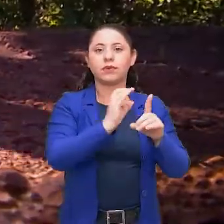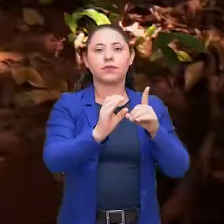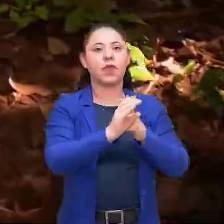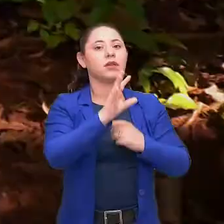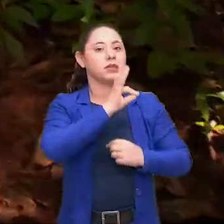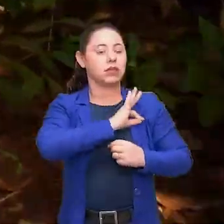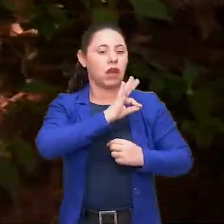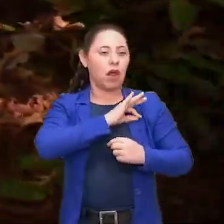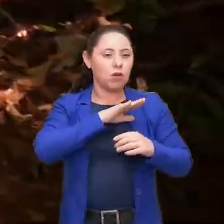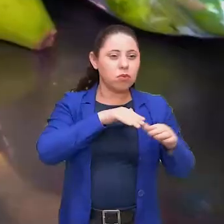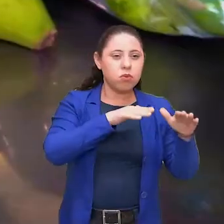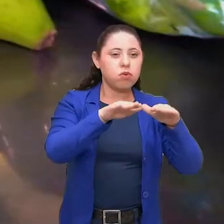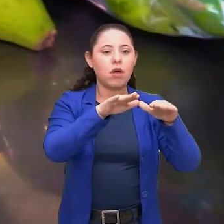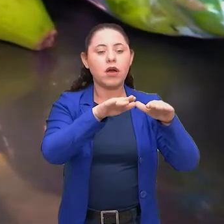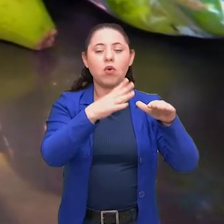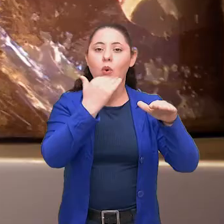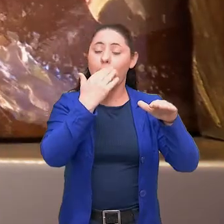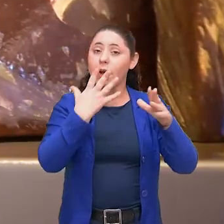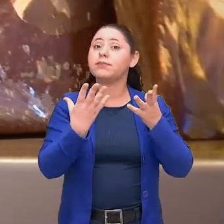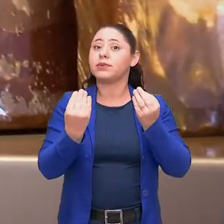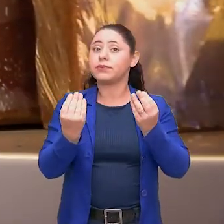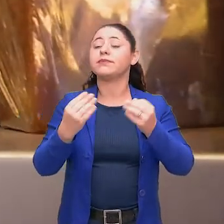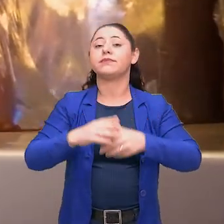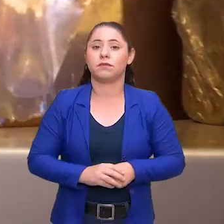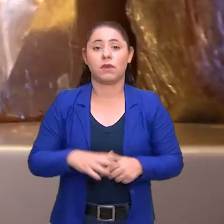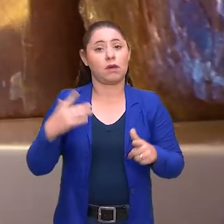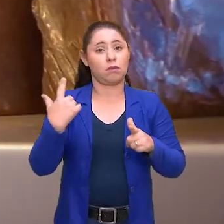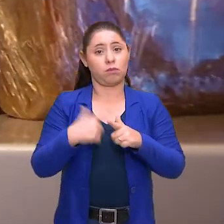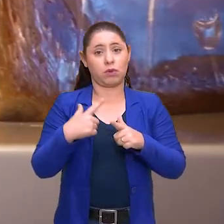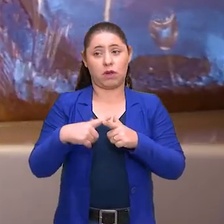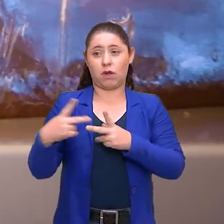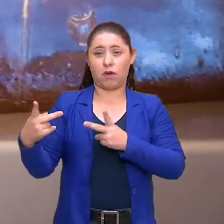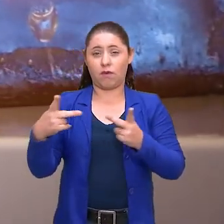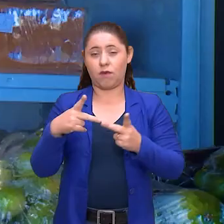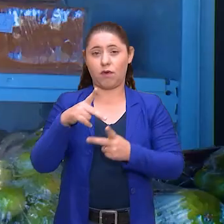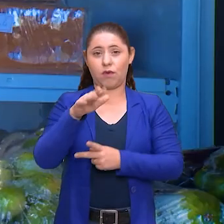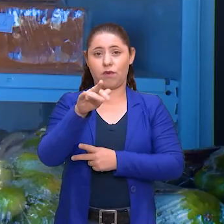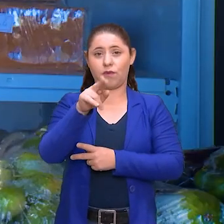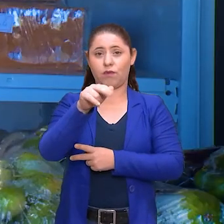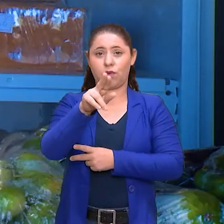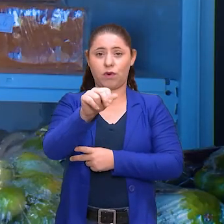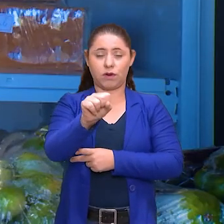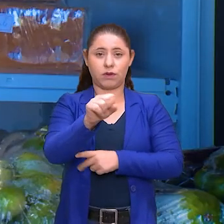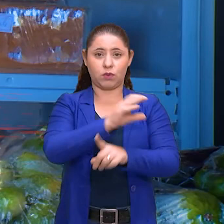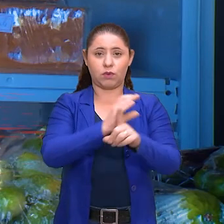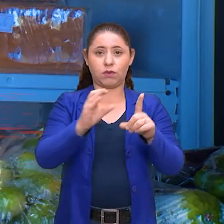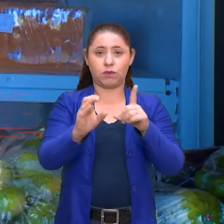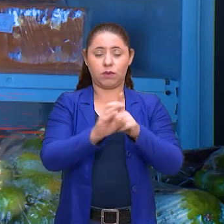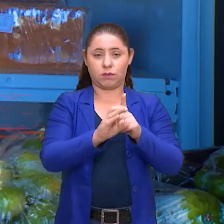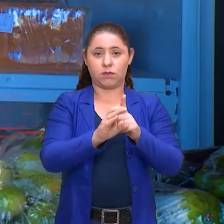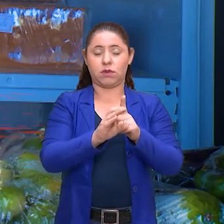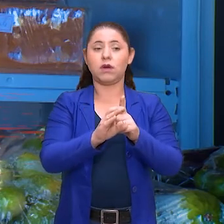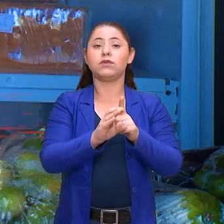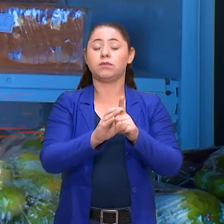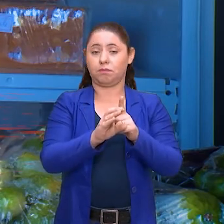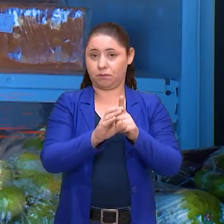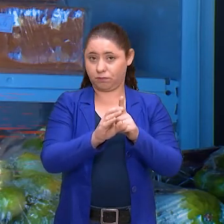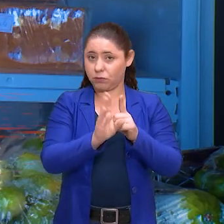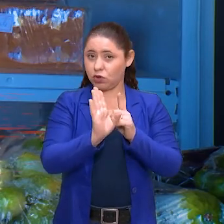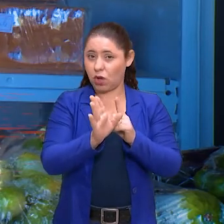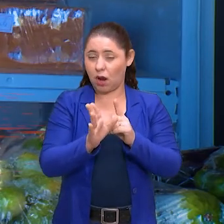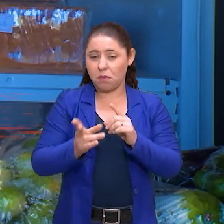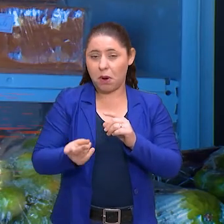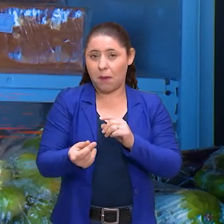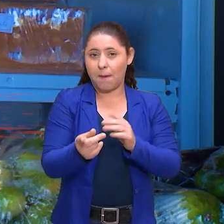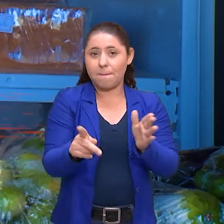extra, com trilhas e muita comida. Por que vir em Furnas? Porque nós somos uma comunidade, né,